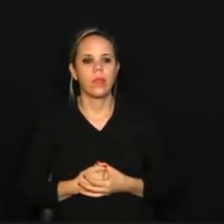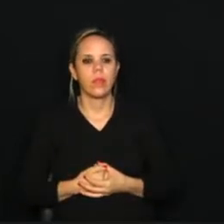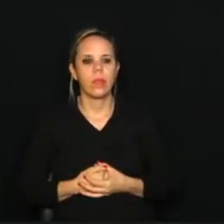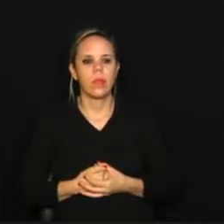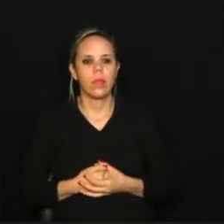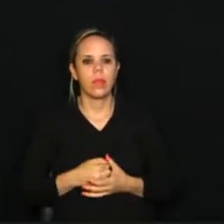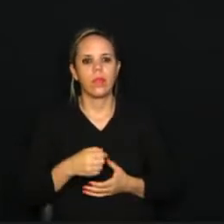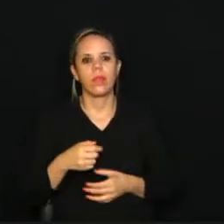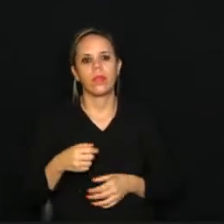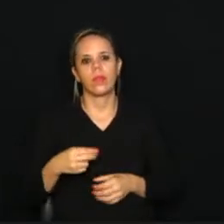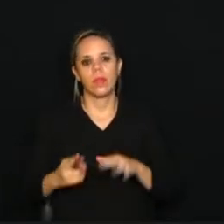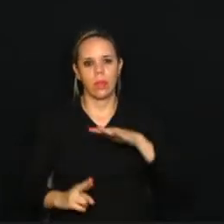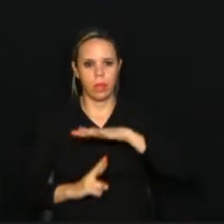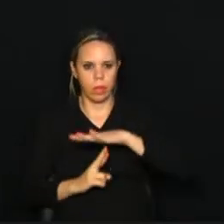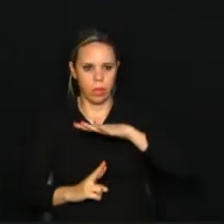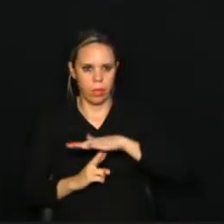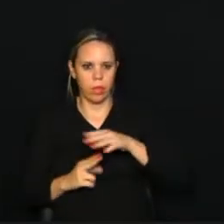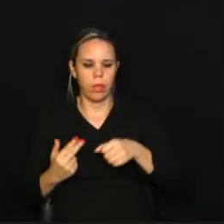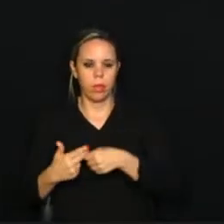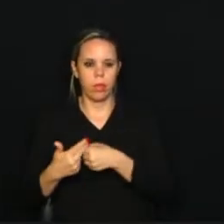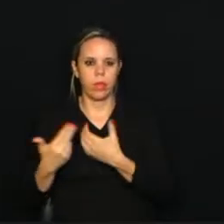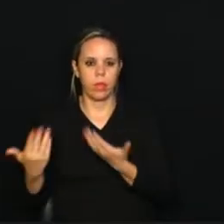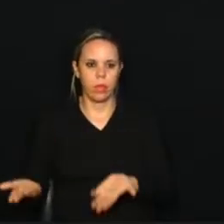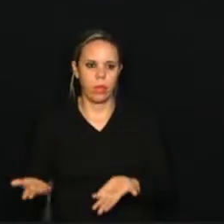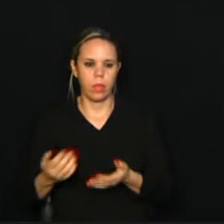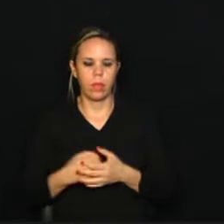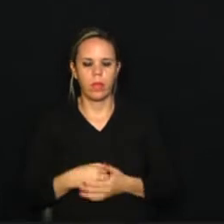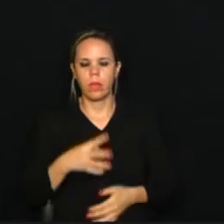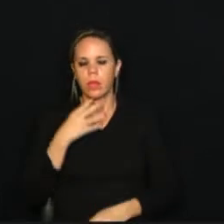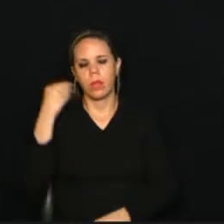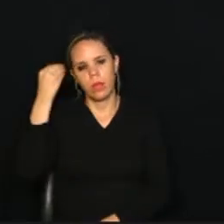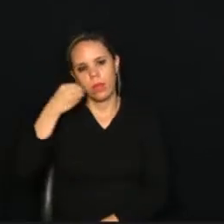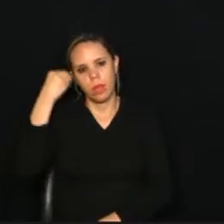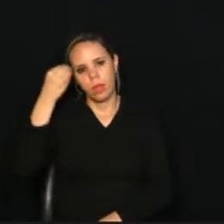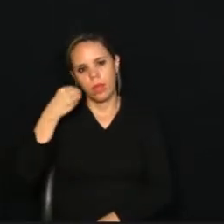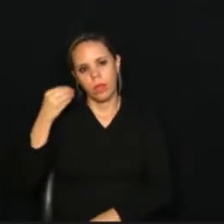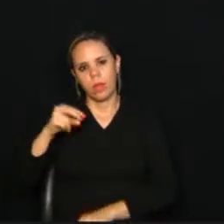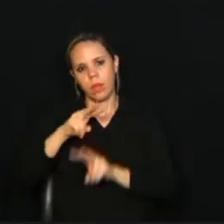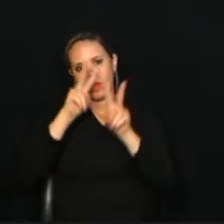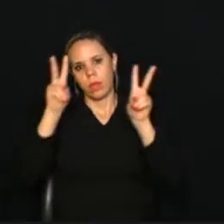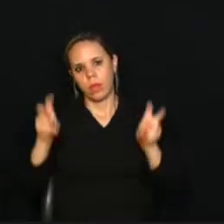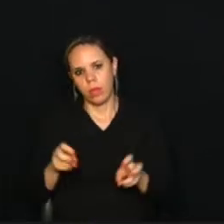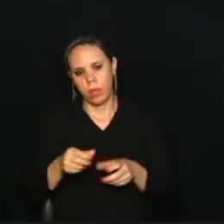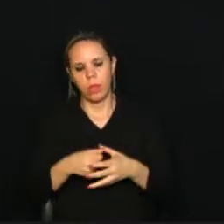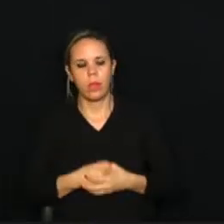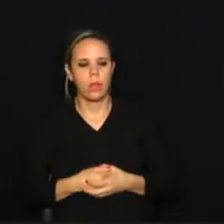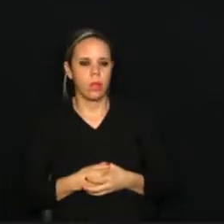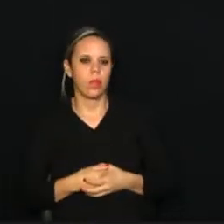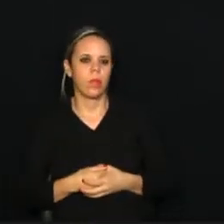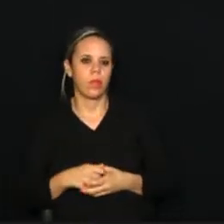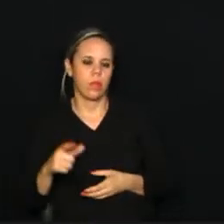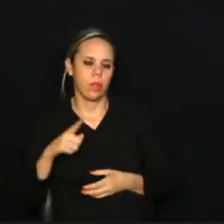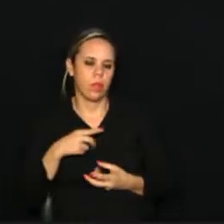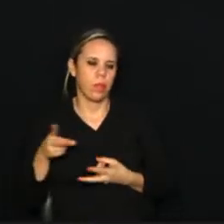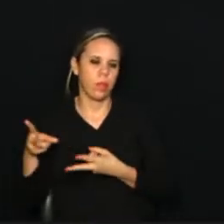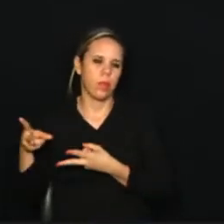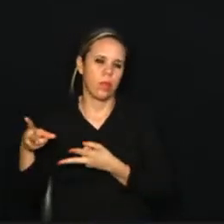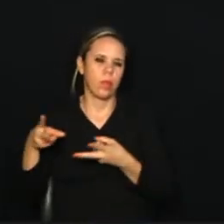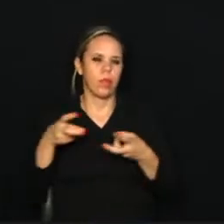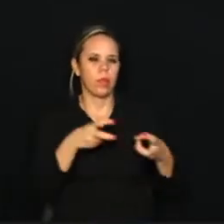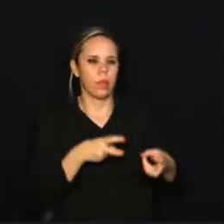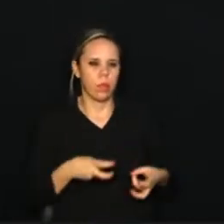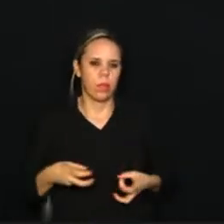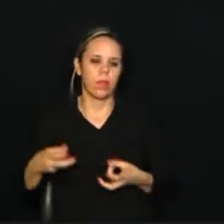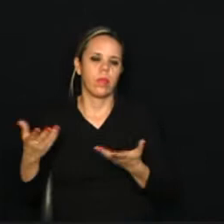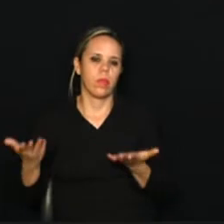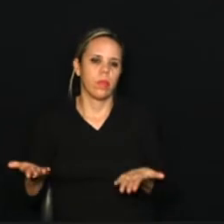da Unicamp, e conhece bastante do assunto e tem, pelo que temos observado,